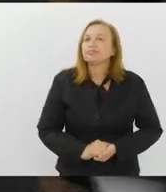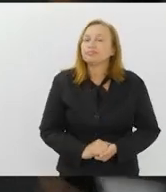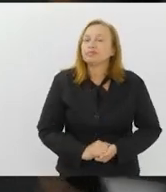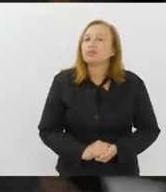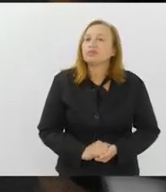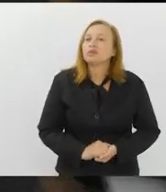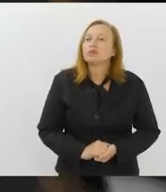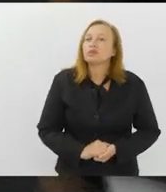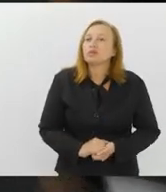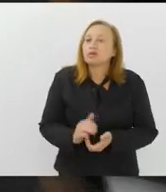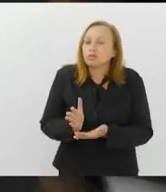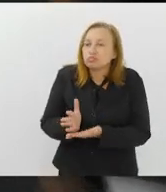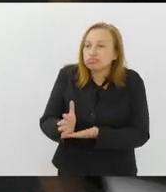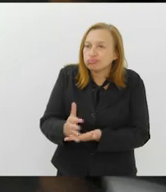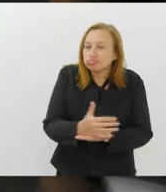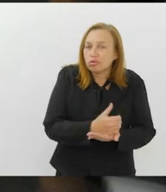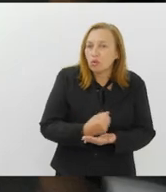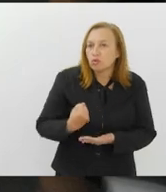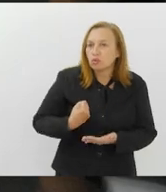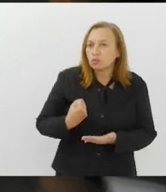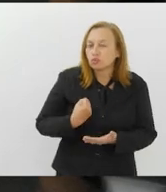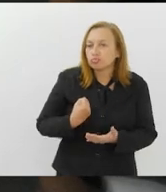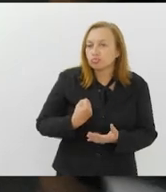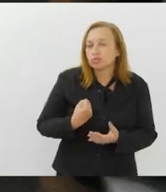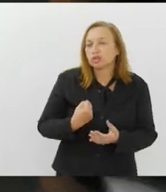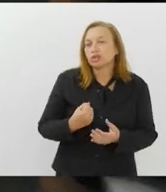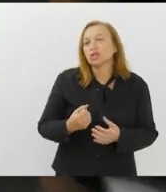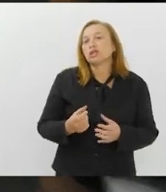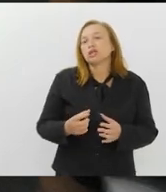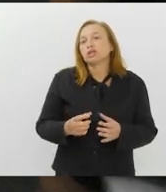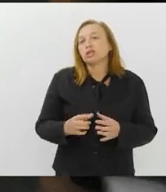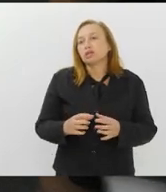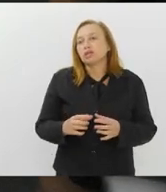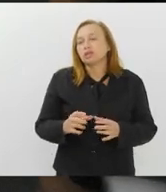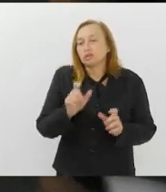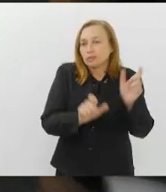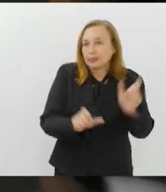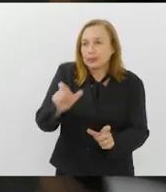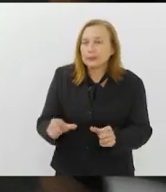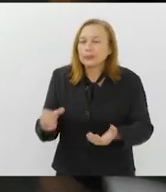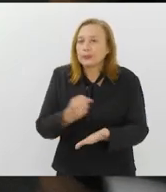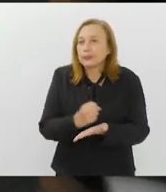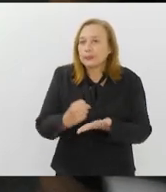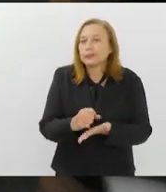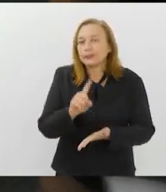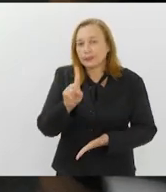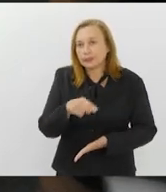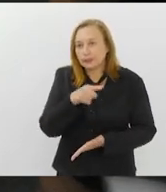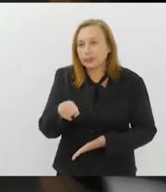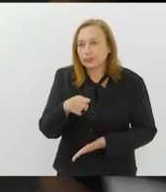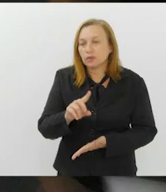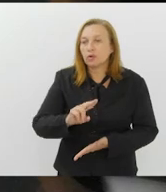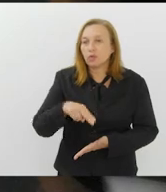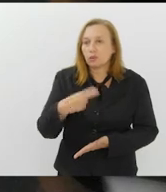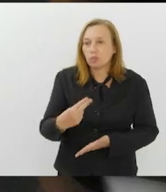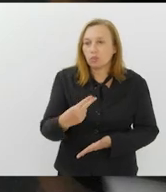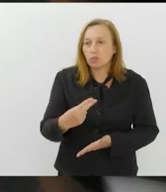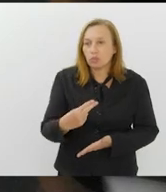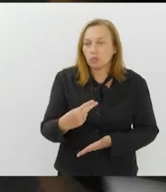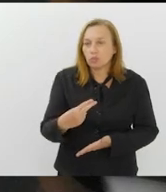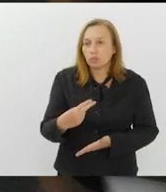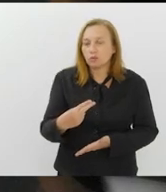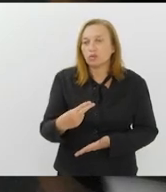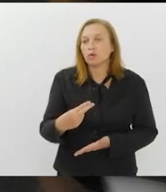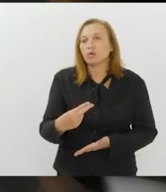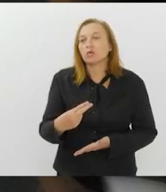levantamos o número de beneficiários que estavam vinculados a esses contratos e que tiveram cancelamento ou rescisão do contrato nos